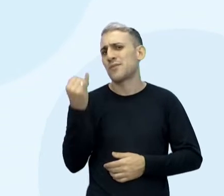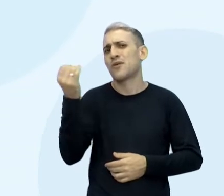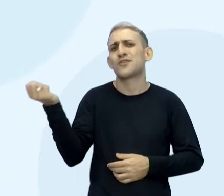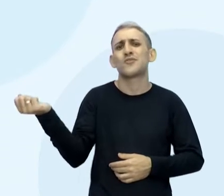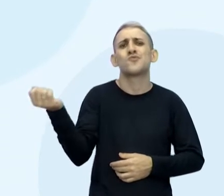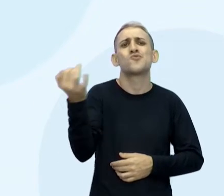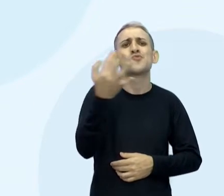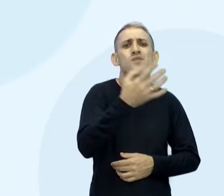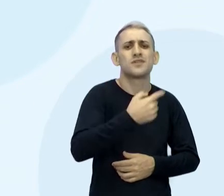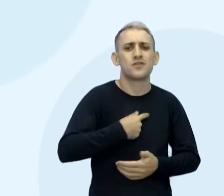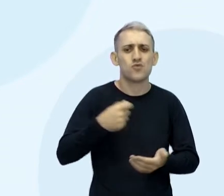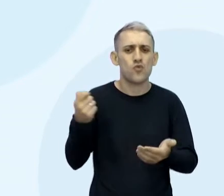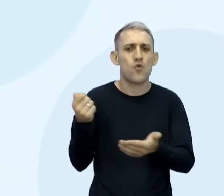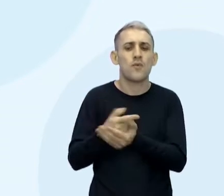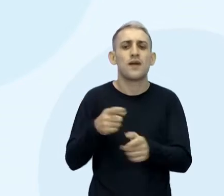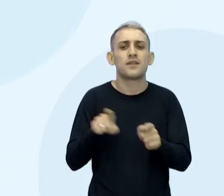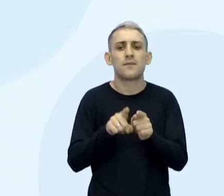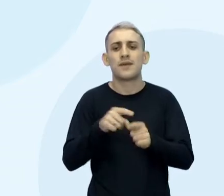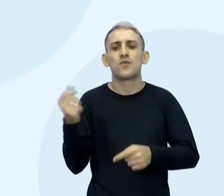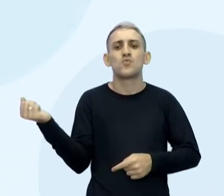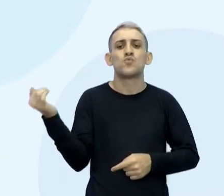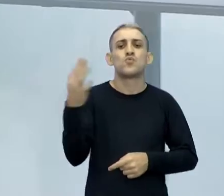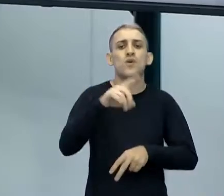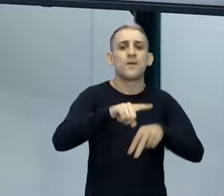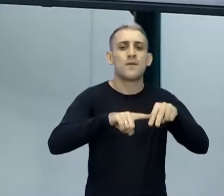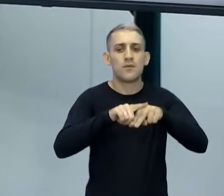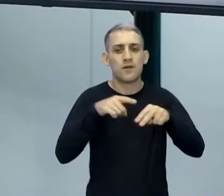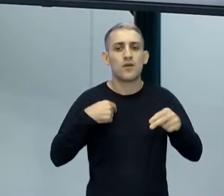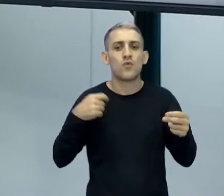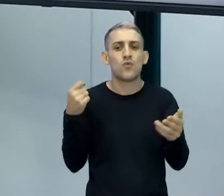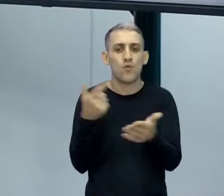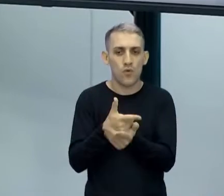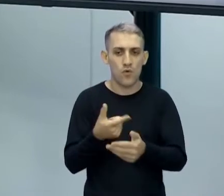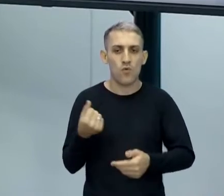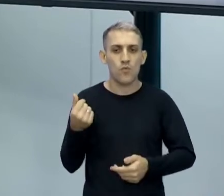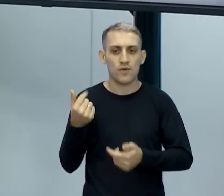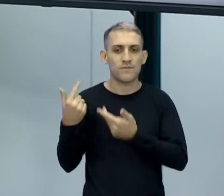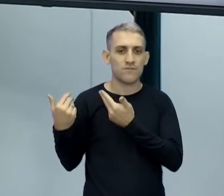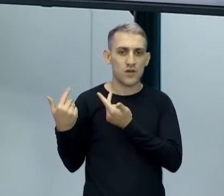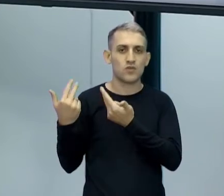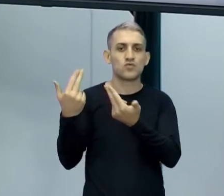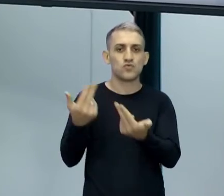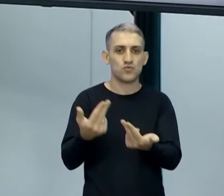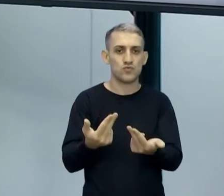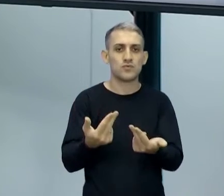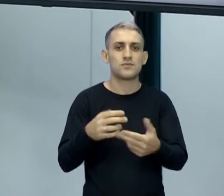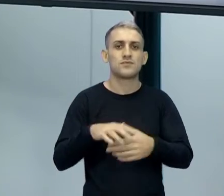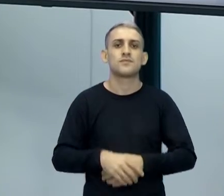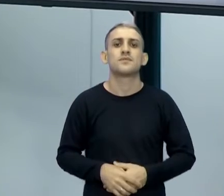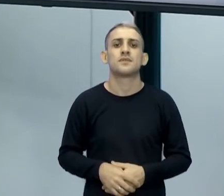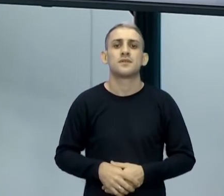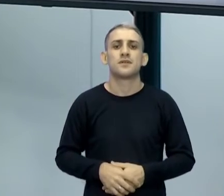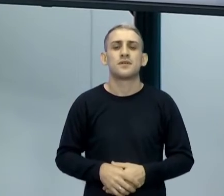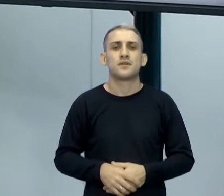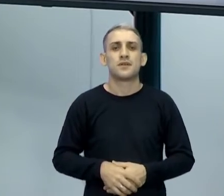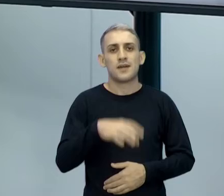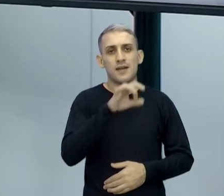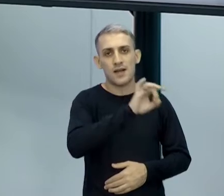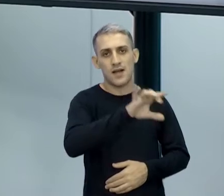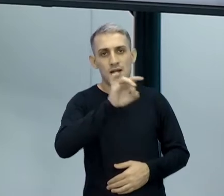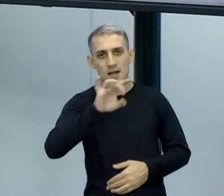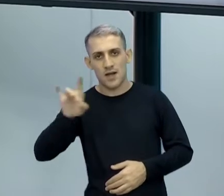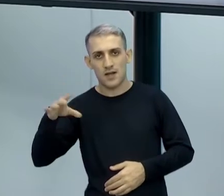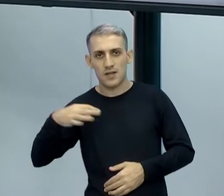quantidade de camisetas e a quantidade de bermudas que eu compre. O valor da bermuda unitário e o valor